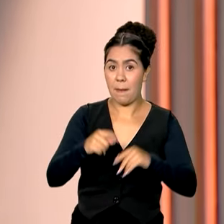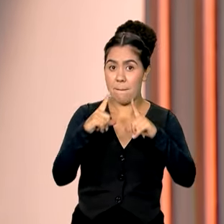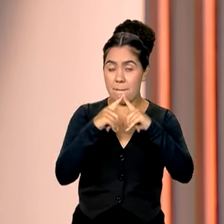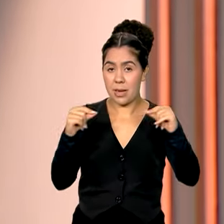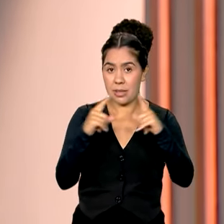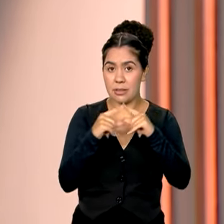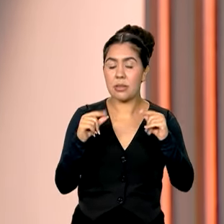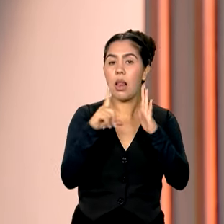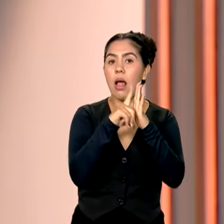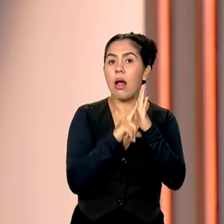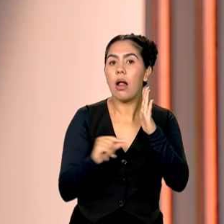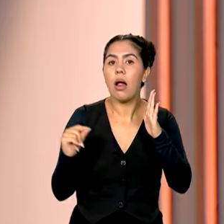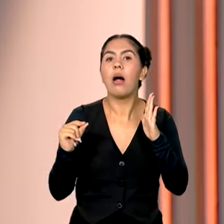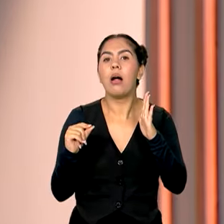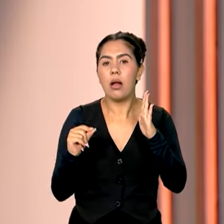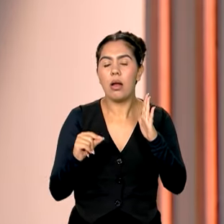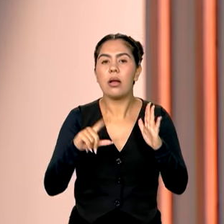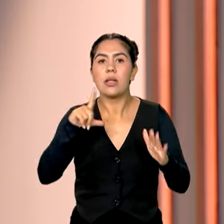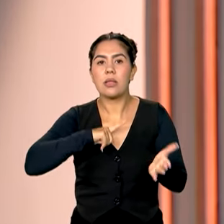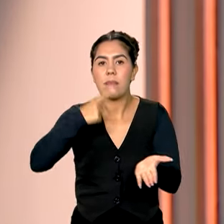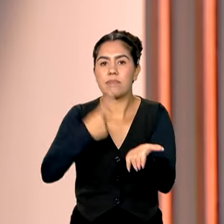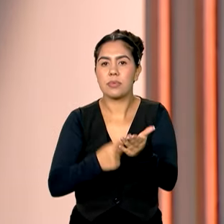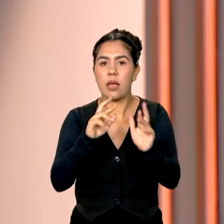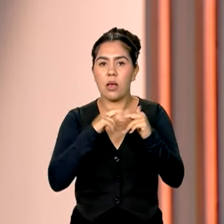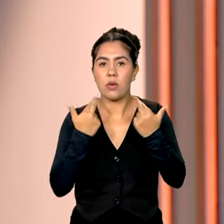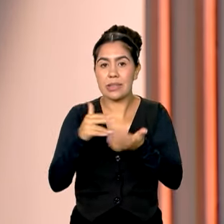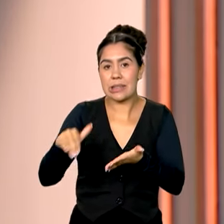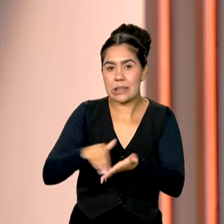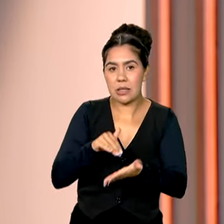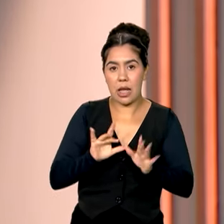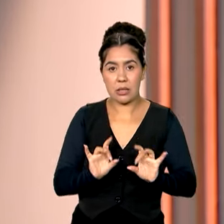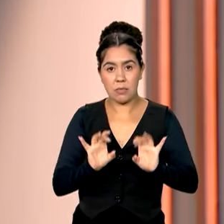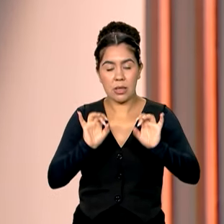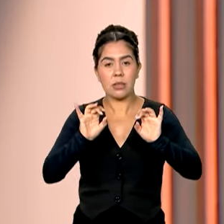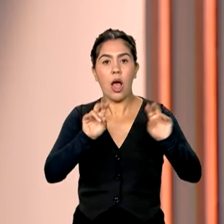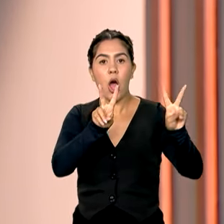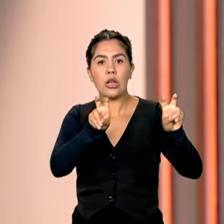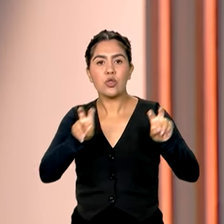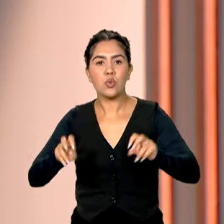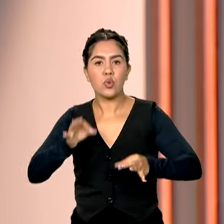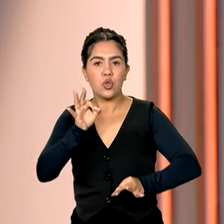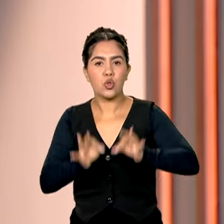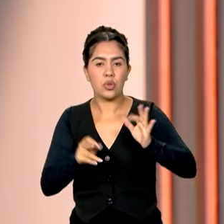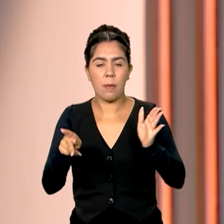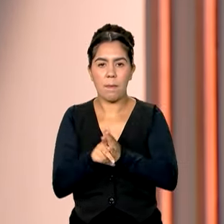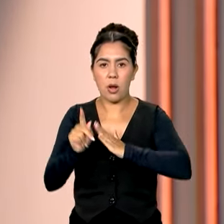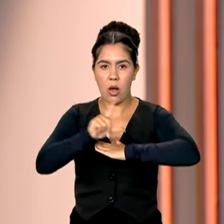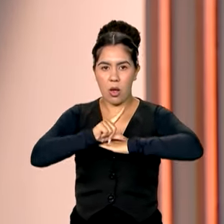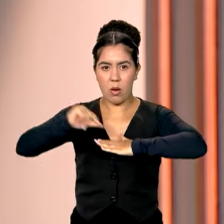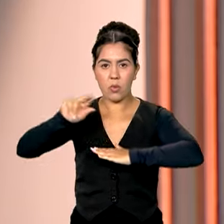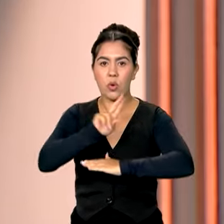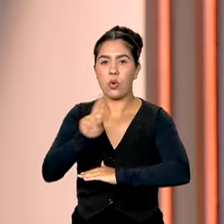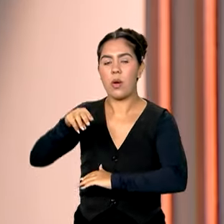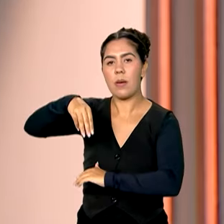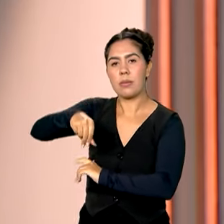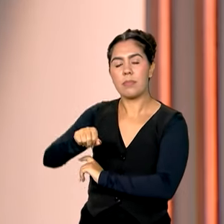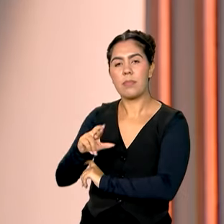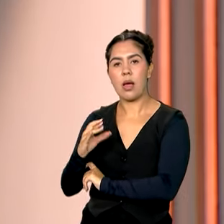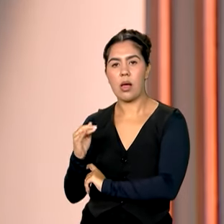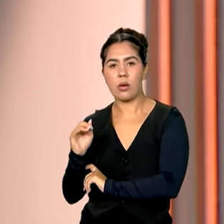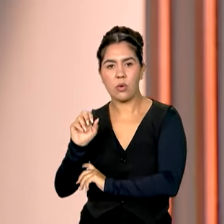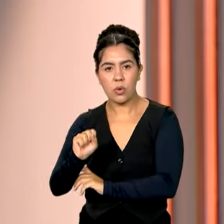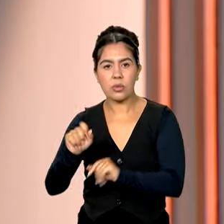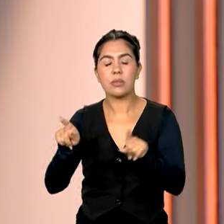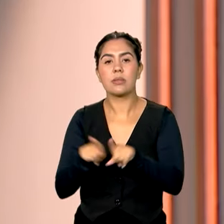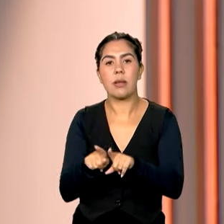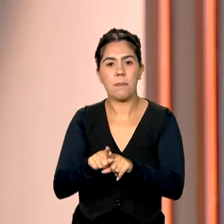Palácio do Planalto, ele se reúne com o secretário especial para assuntos jurídicos da Casa Civil, Marcos Rogério de Souza, com o ministro